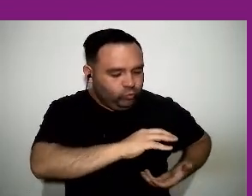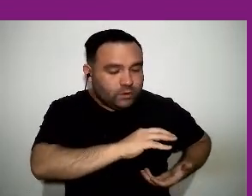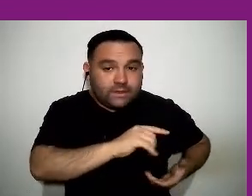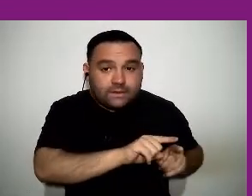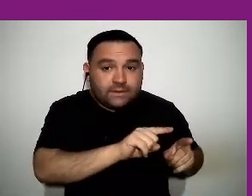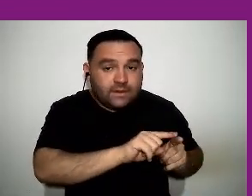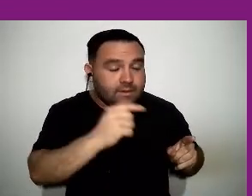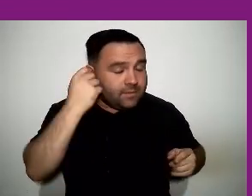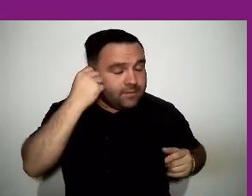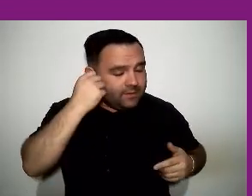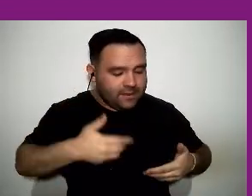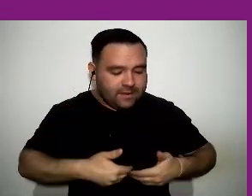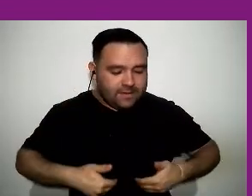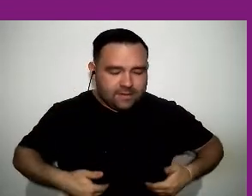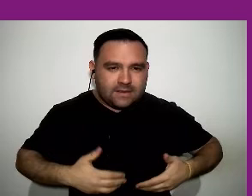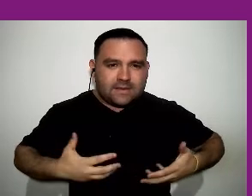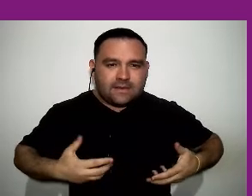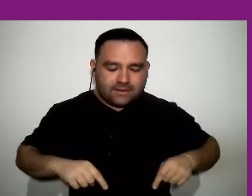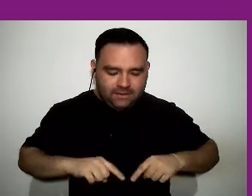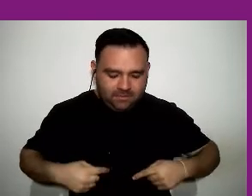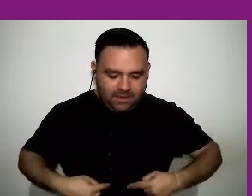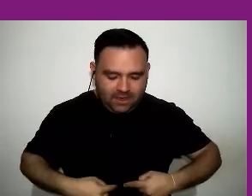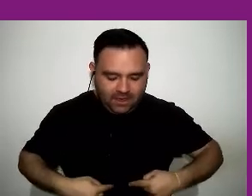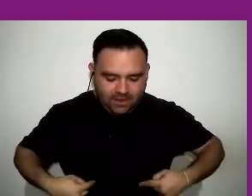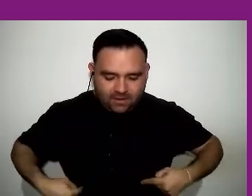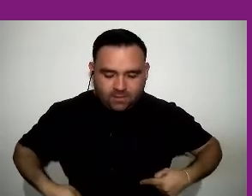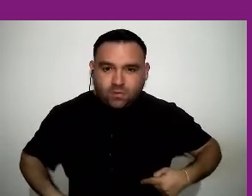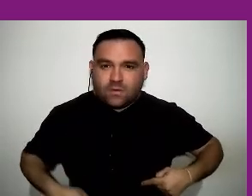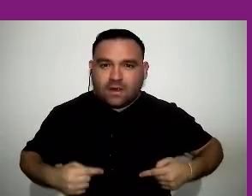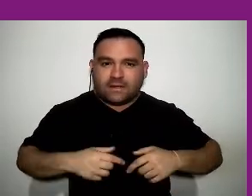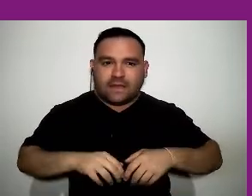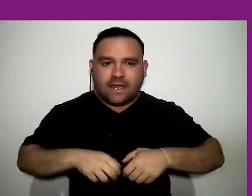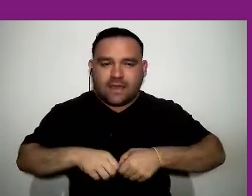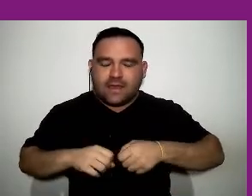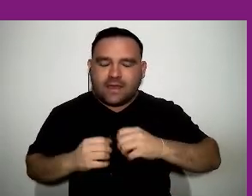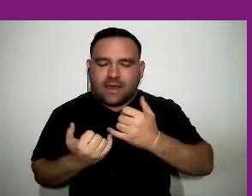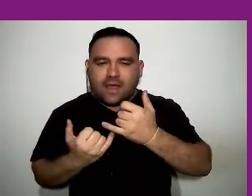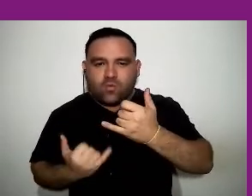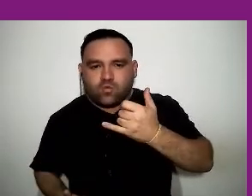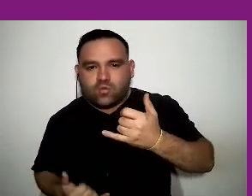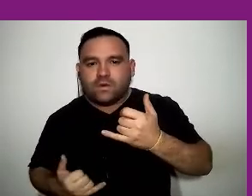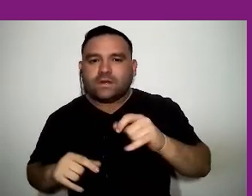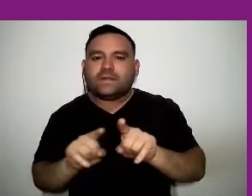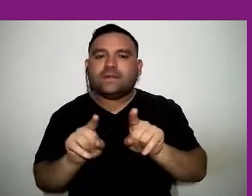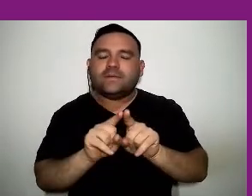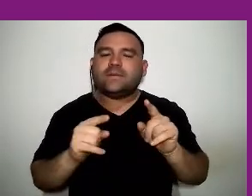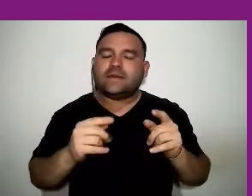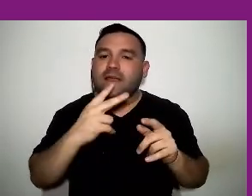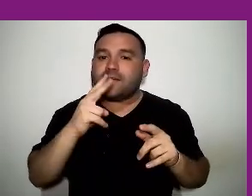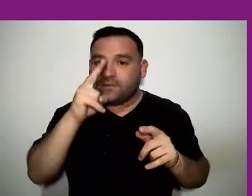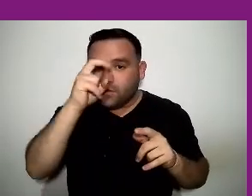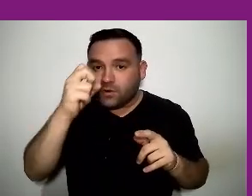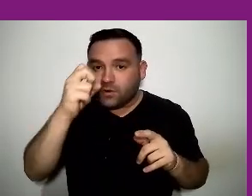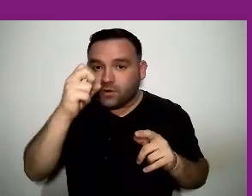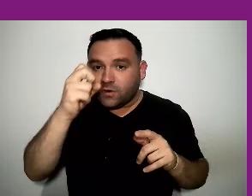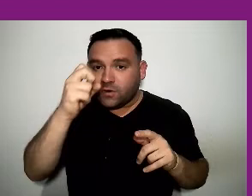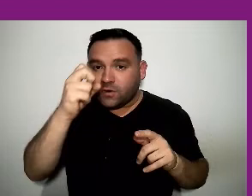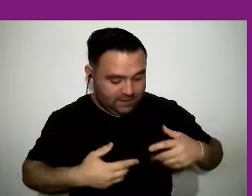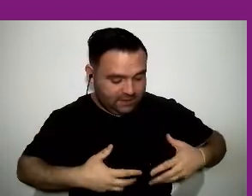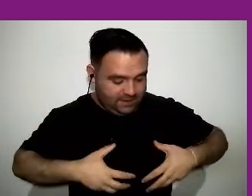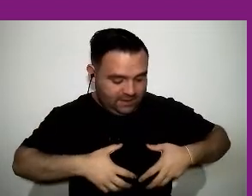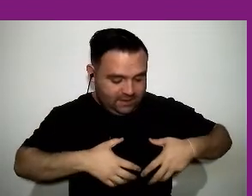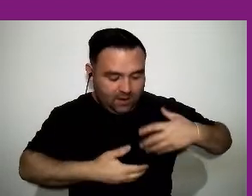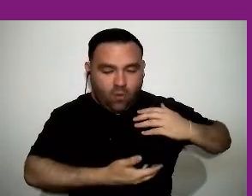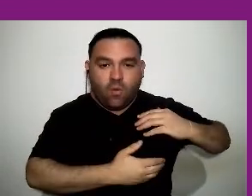aumenta a pressão intraabdominal, as alças intestinais se distendem, né, do doente crítico, e o pulmão fica esmagado